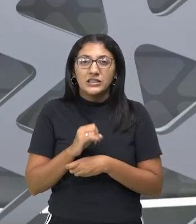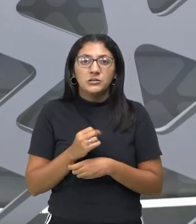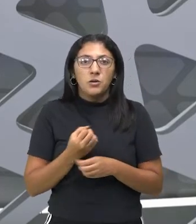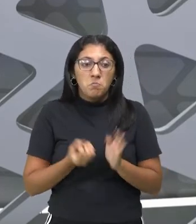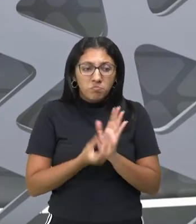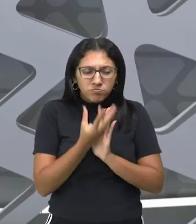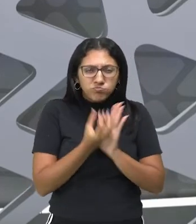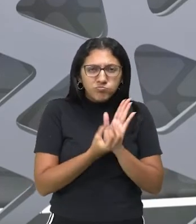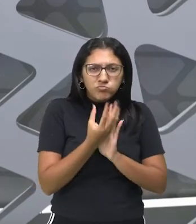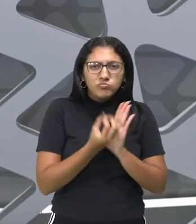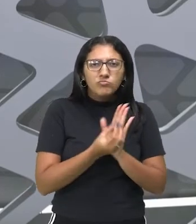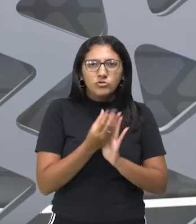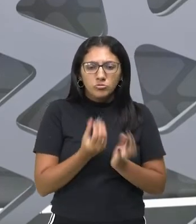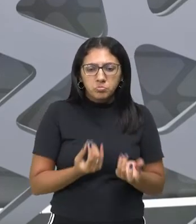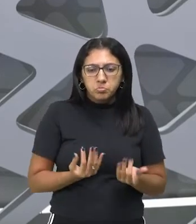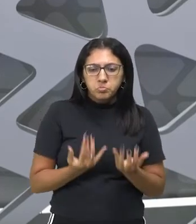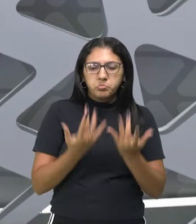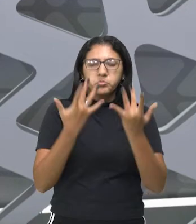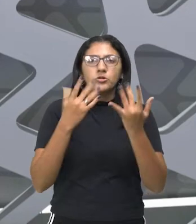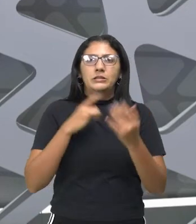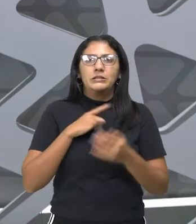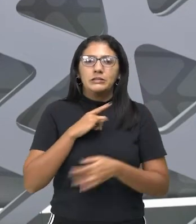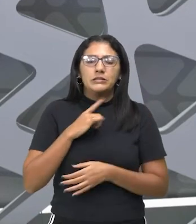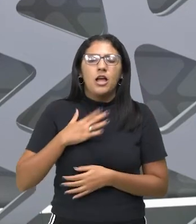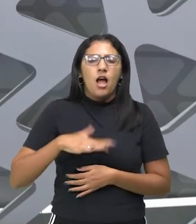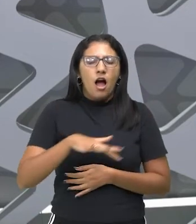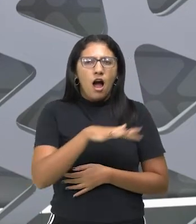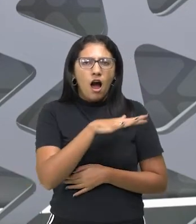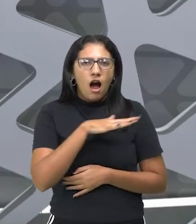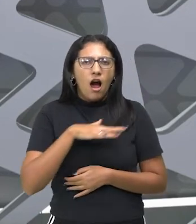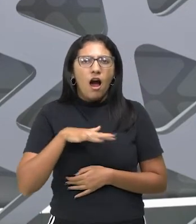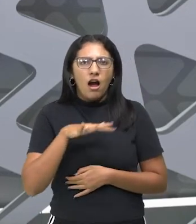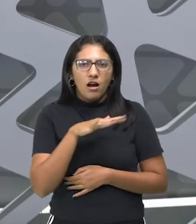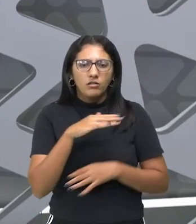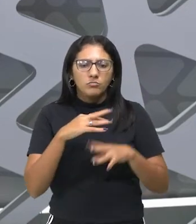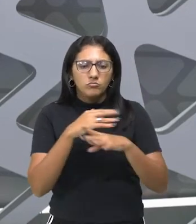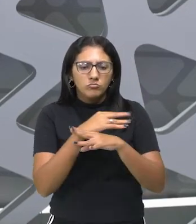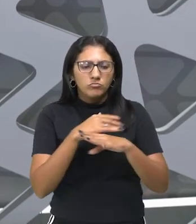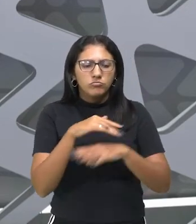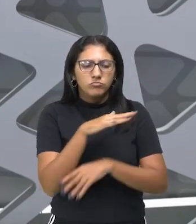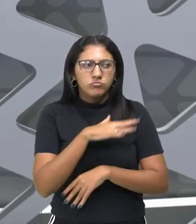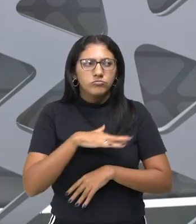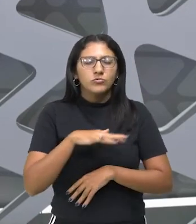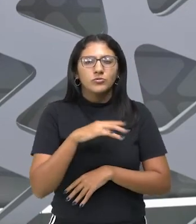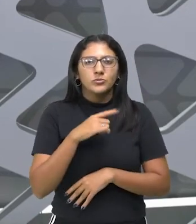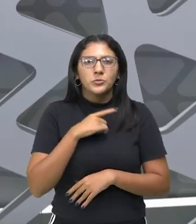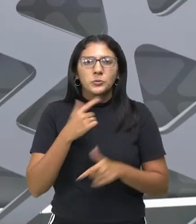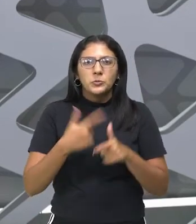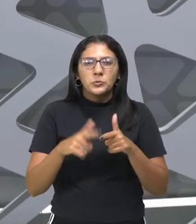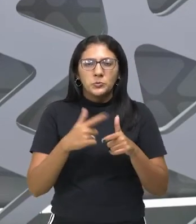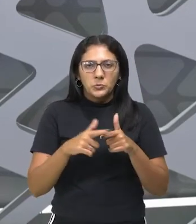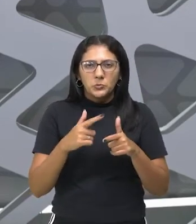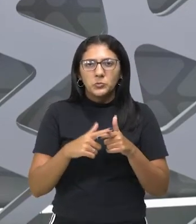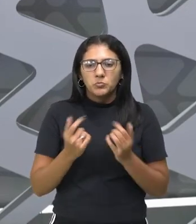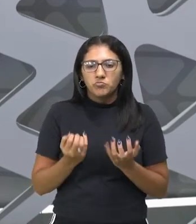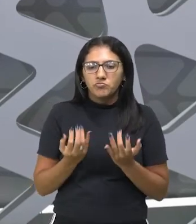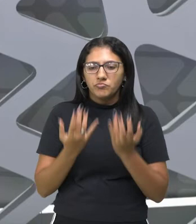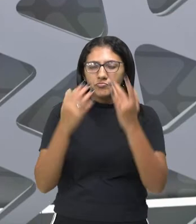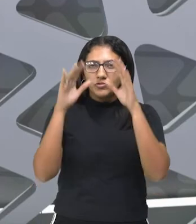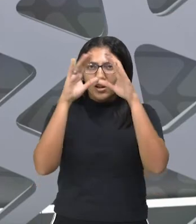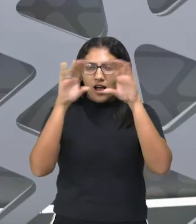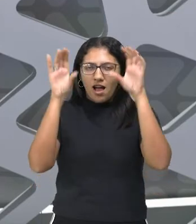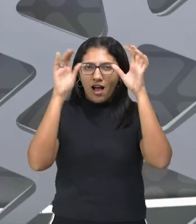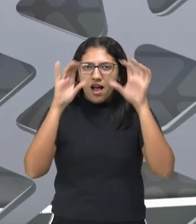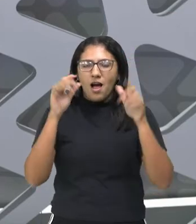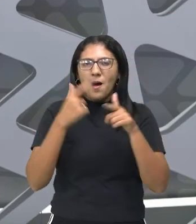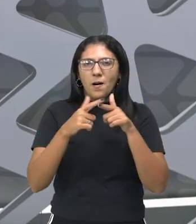esses gases, mais eles vão ficar unidos na natureza, causando ali o efeito estufa. Vai fazer